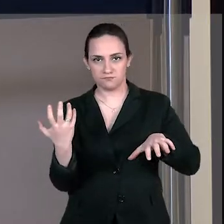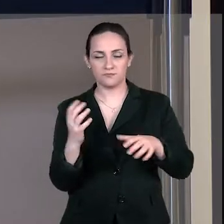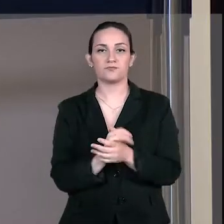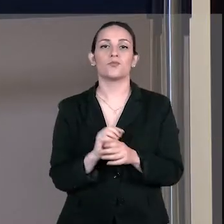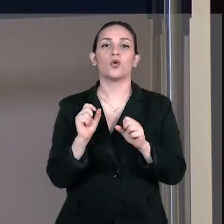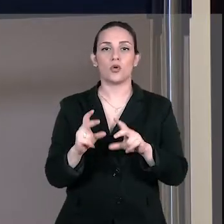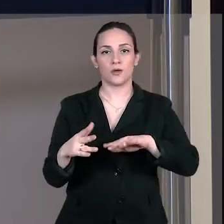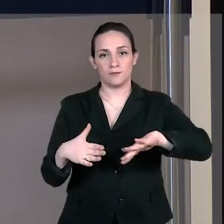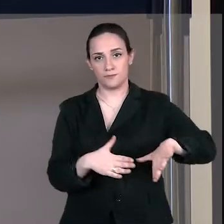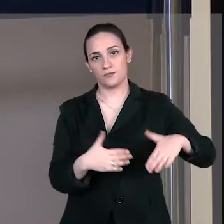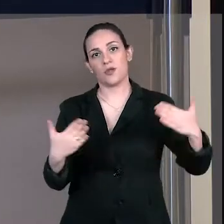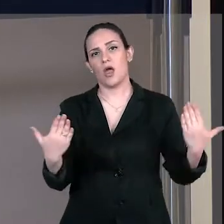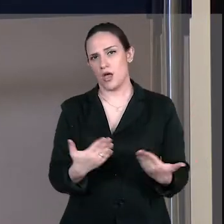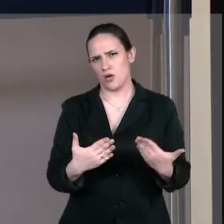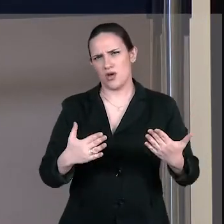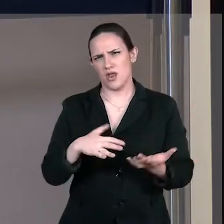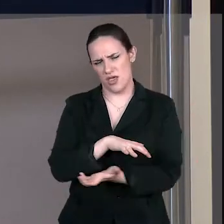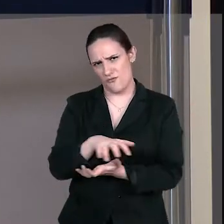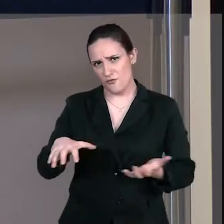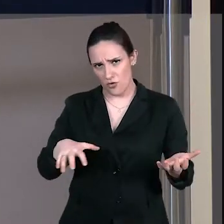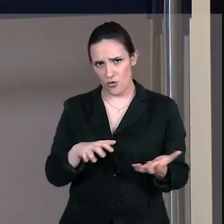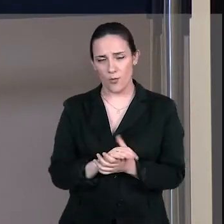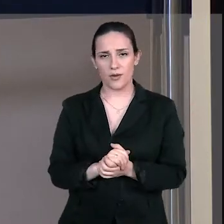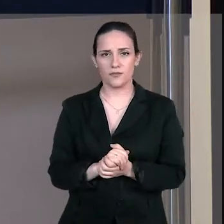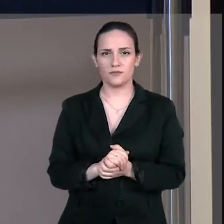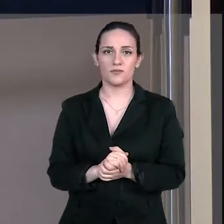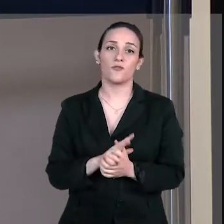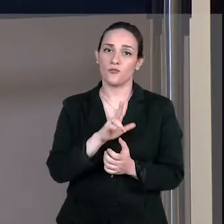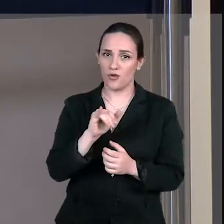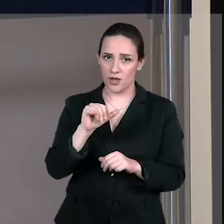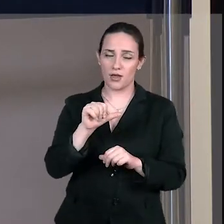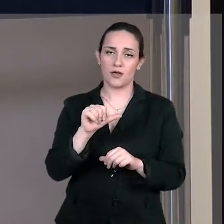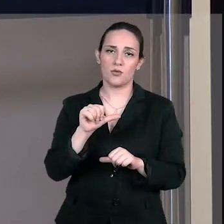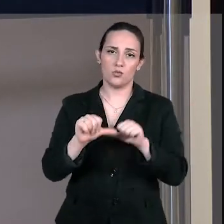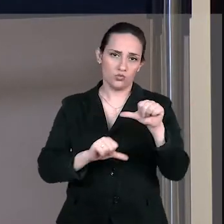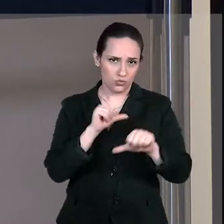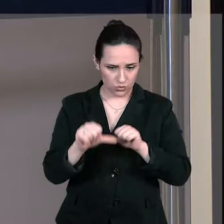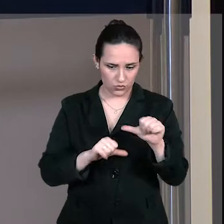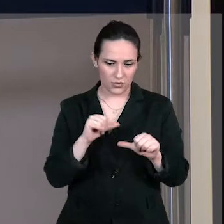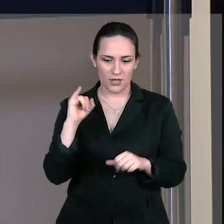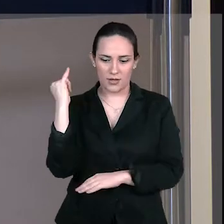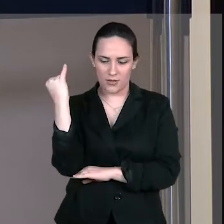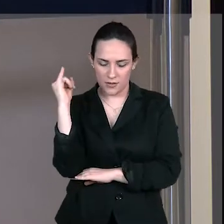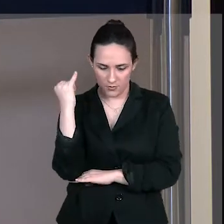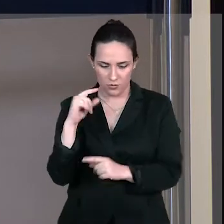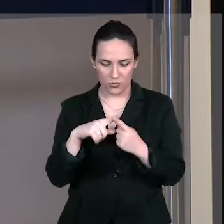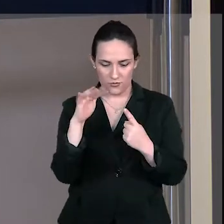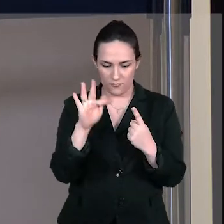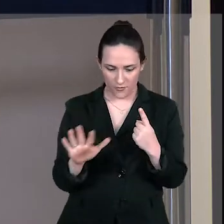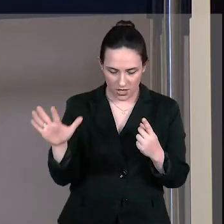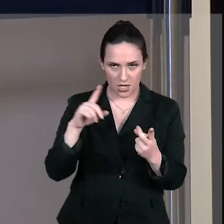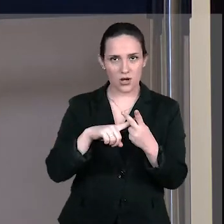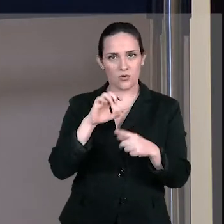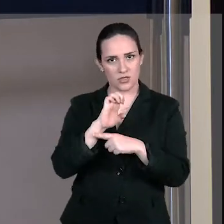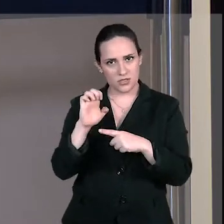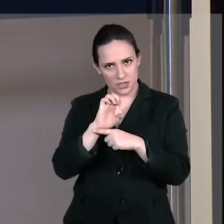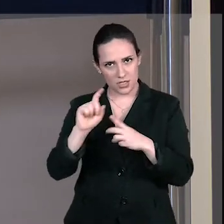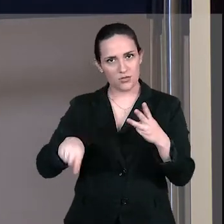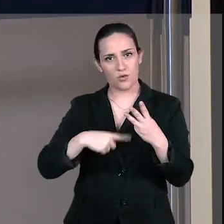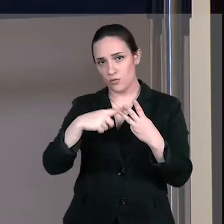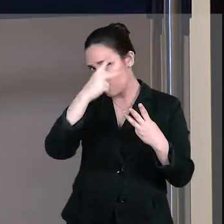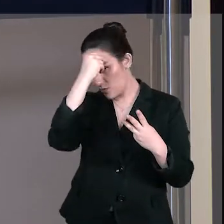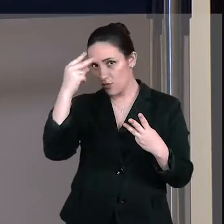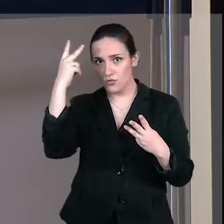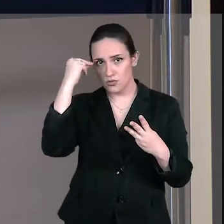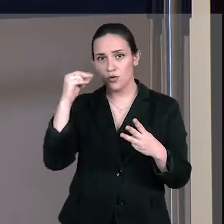Perfeito. Voltando à reforma mais concreta que a gente tem hoje, serão afetados os impostos, além dos federais, os estaduais